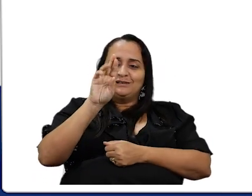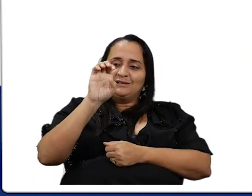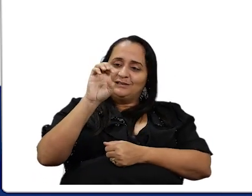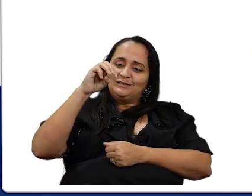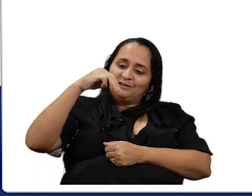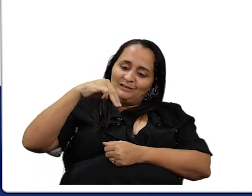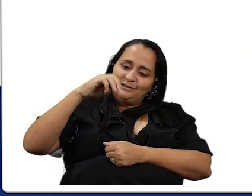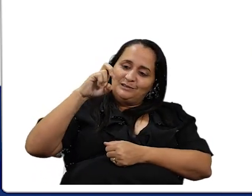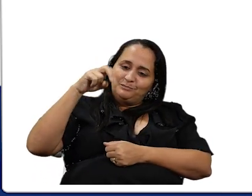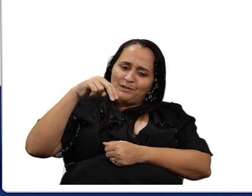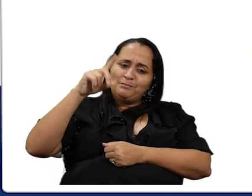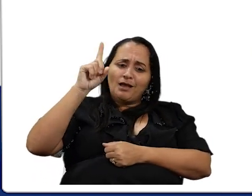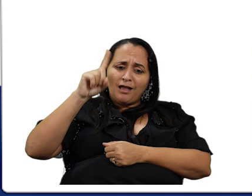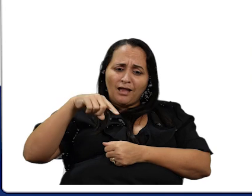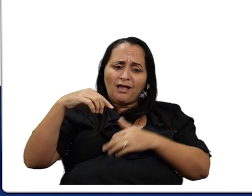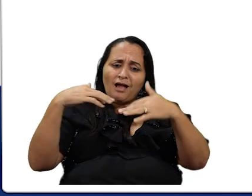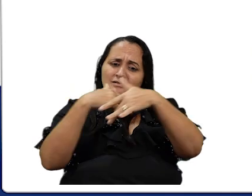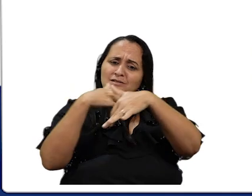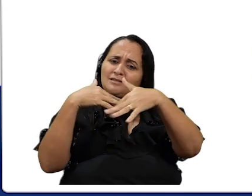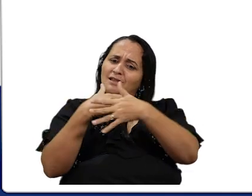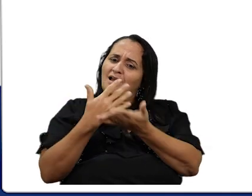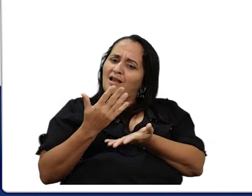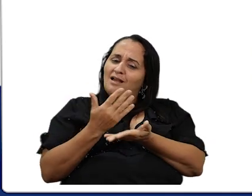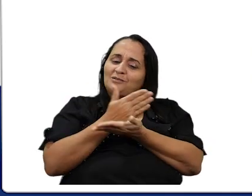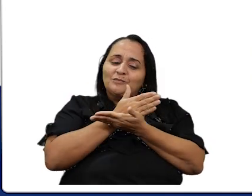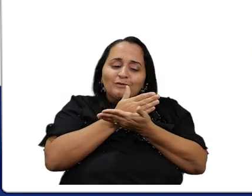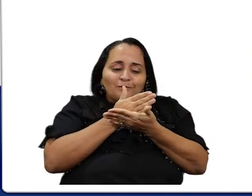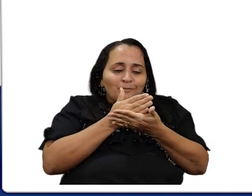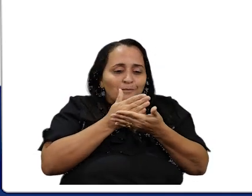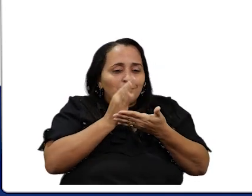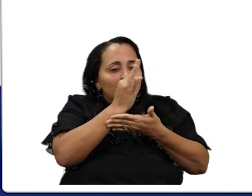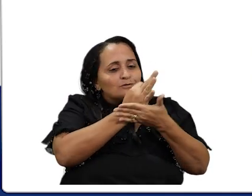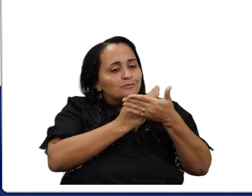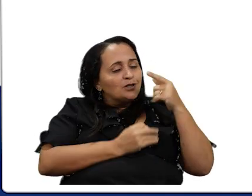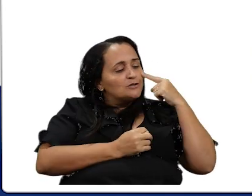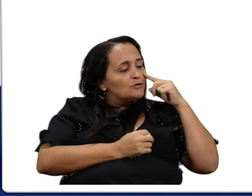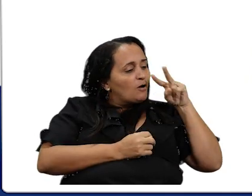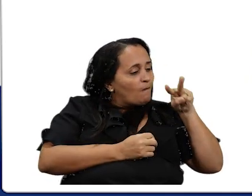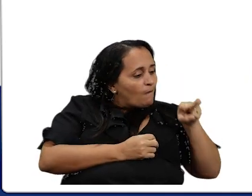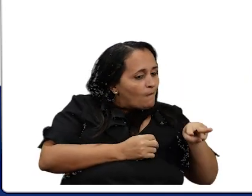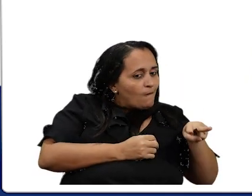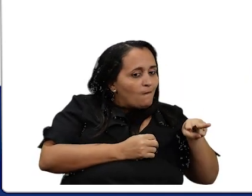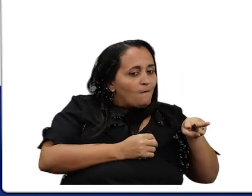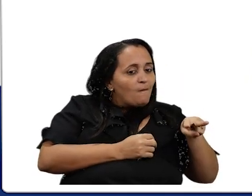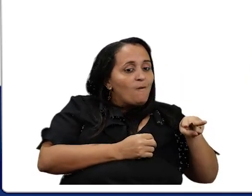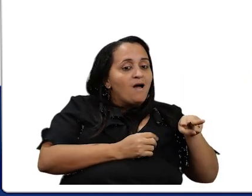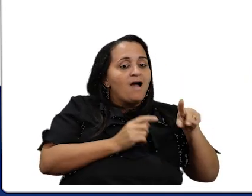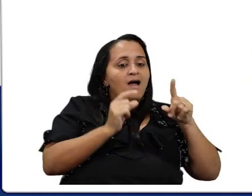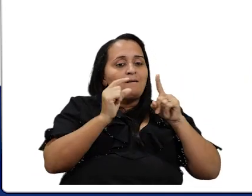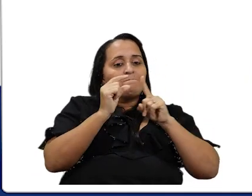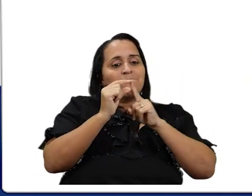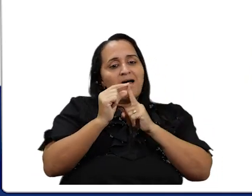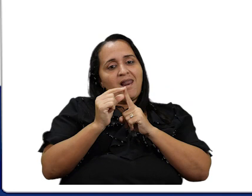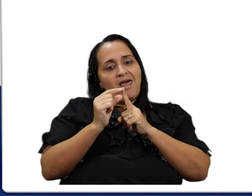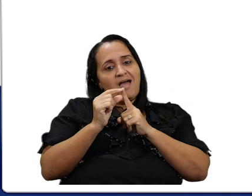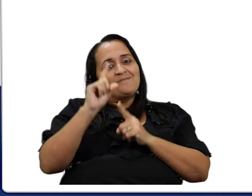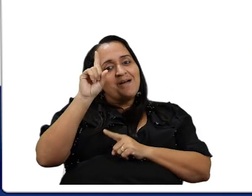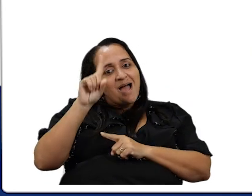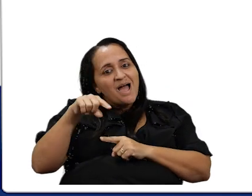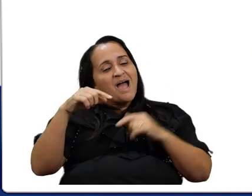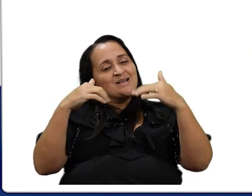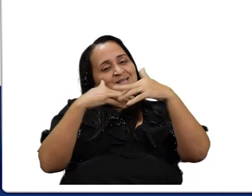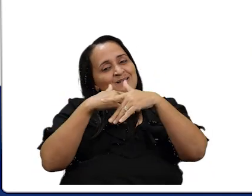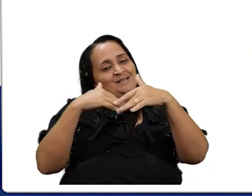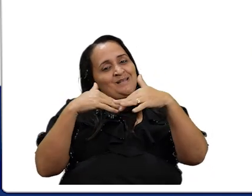a cidade. Porque logo no comecinho do texto a gente chega aqui, ó, e encontra a palavra Bremen.